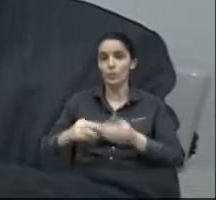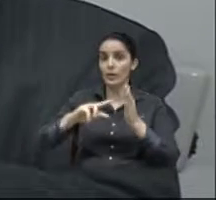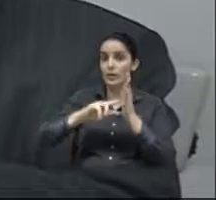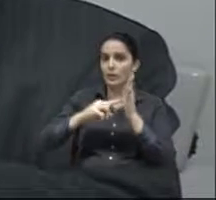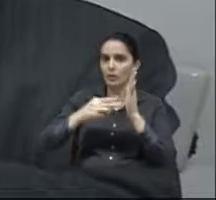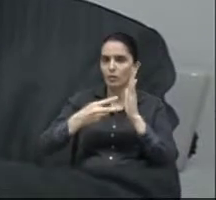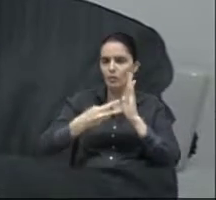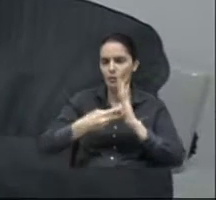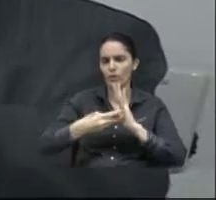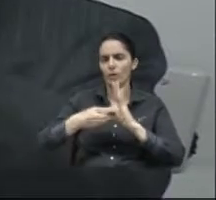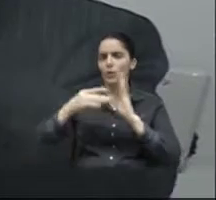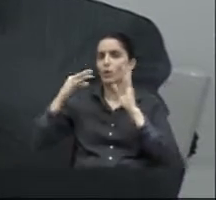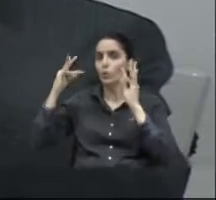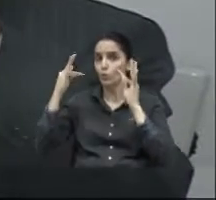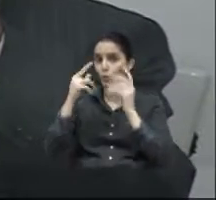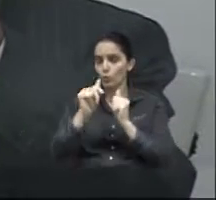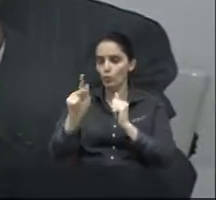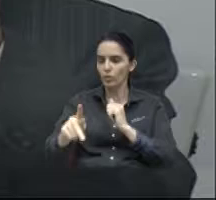de Limeira,